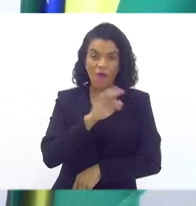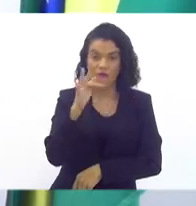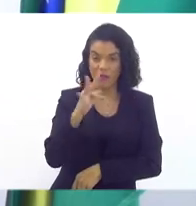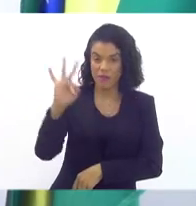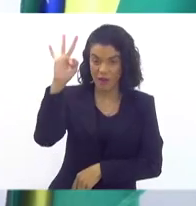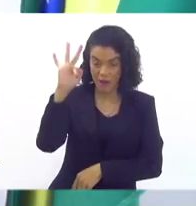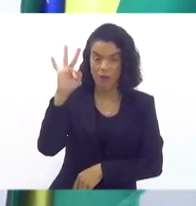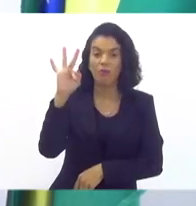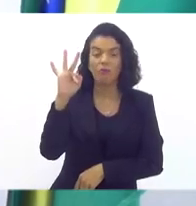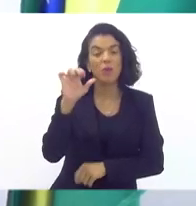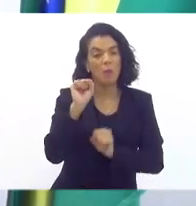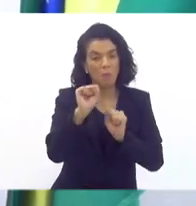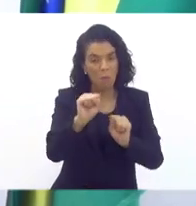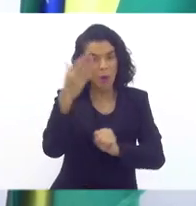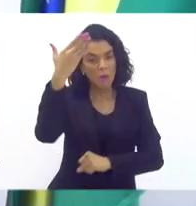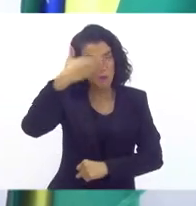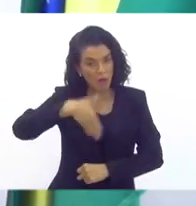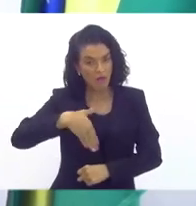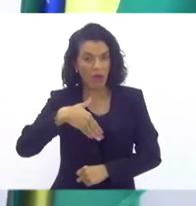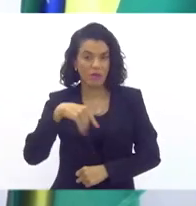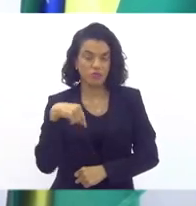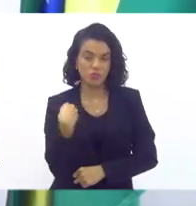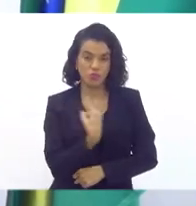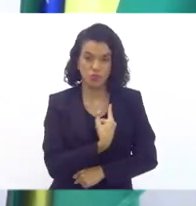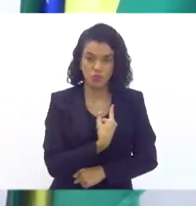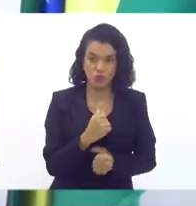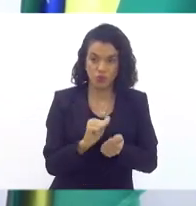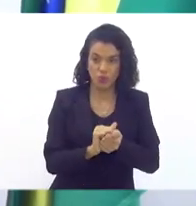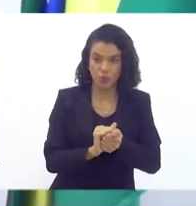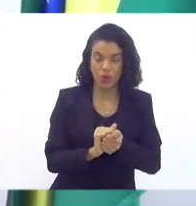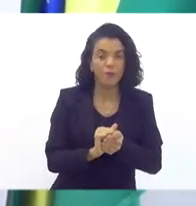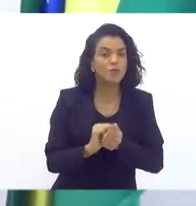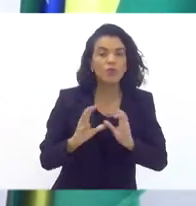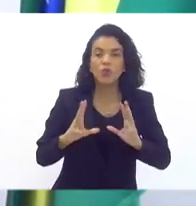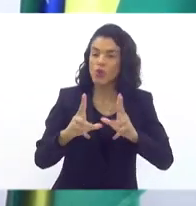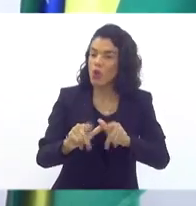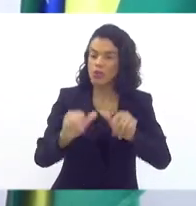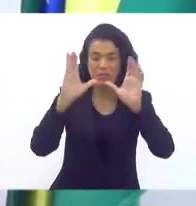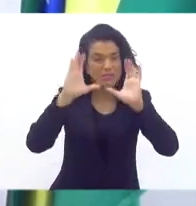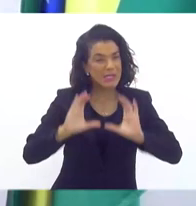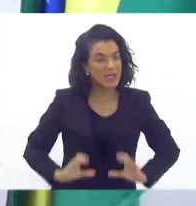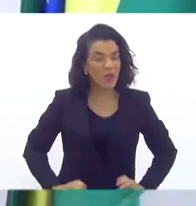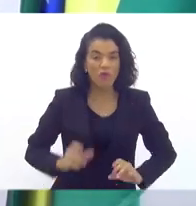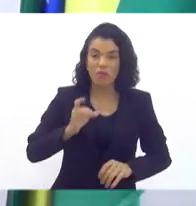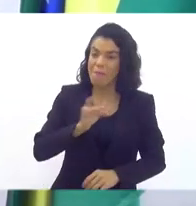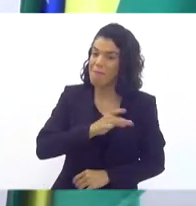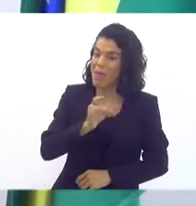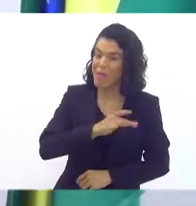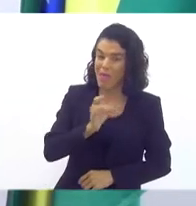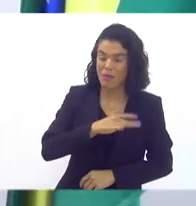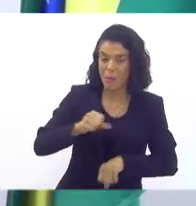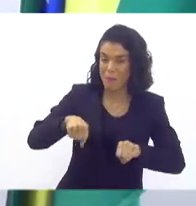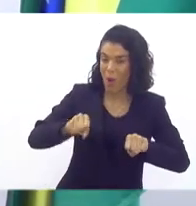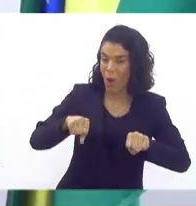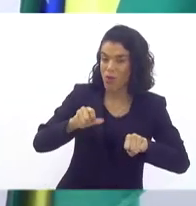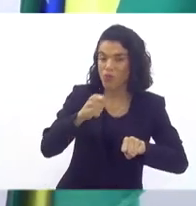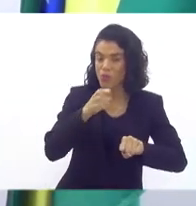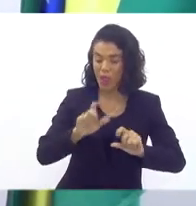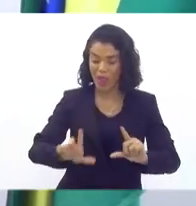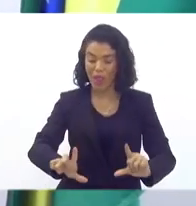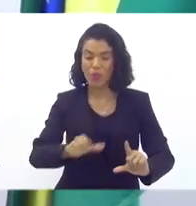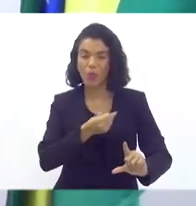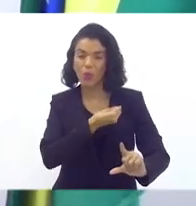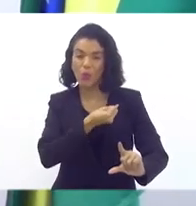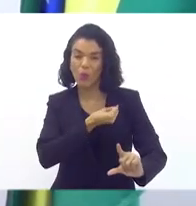que pode constatar isso conosco que todo cidadão de bem vive um drama das motocicletas sem placa e os números